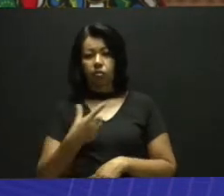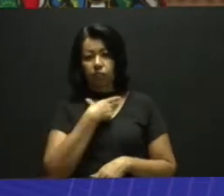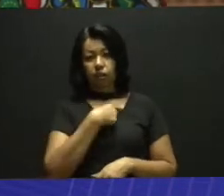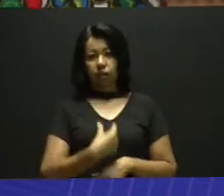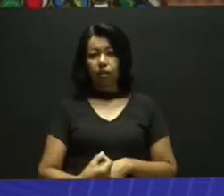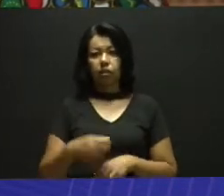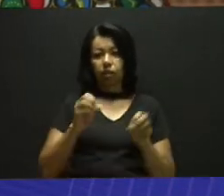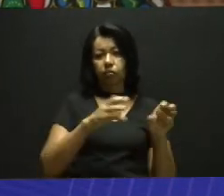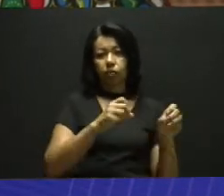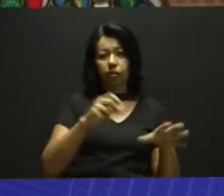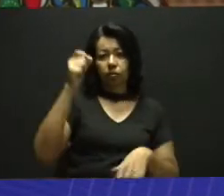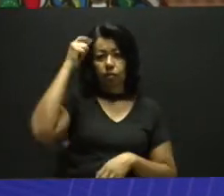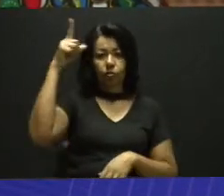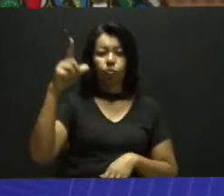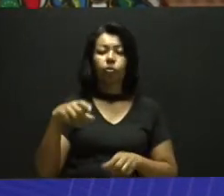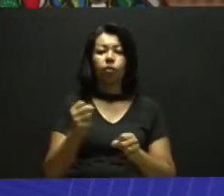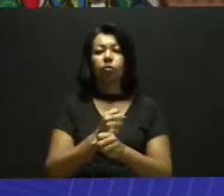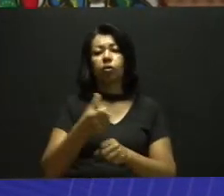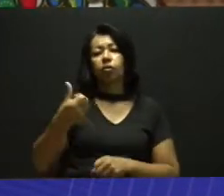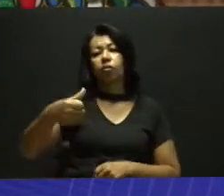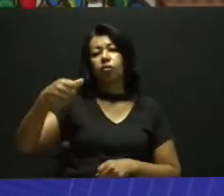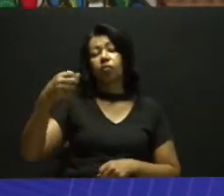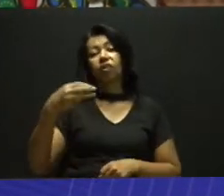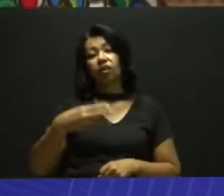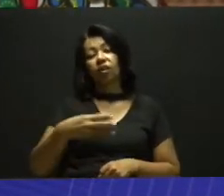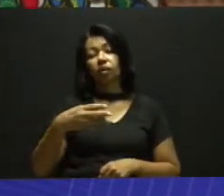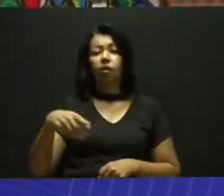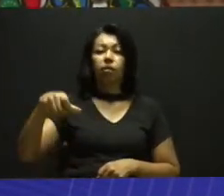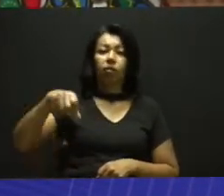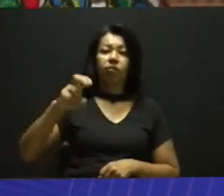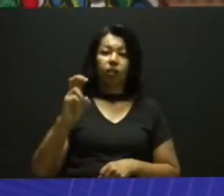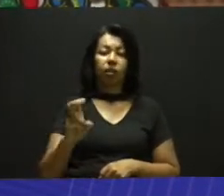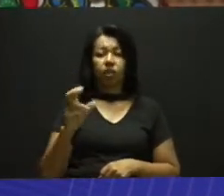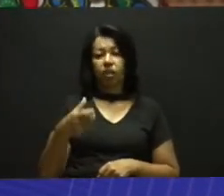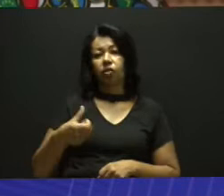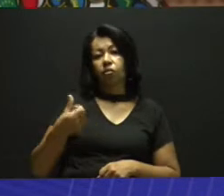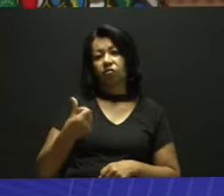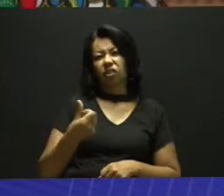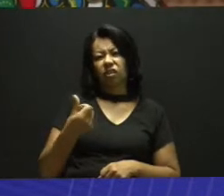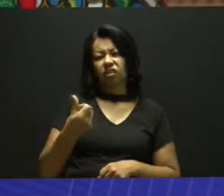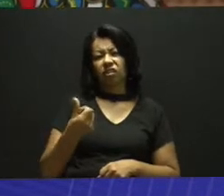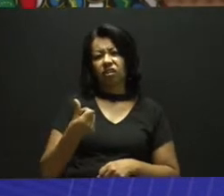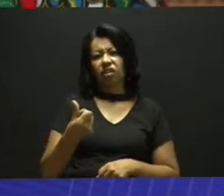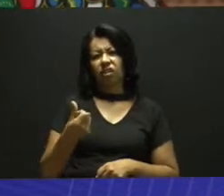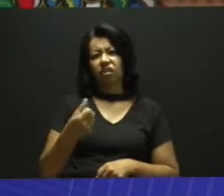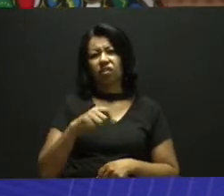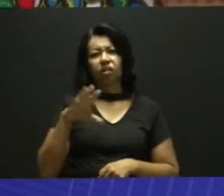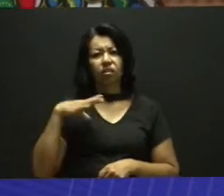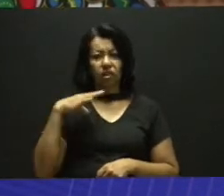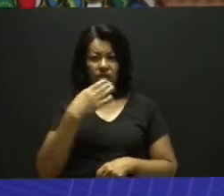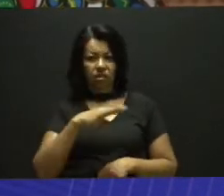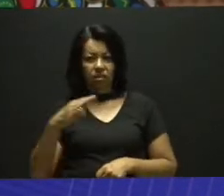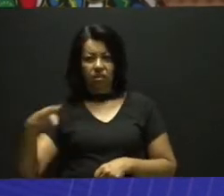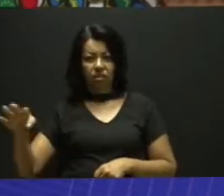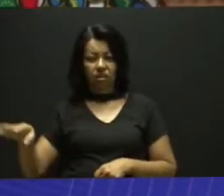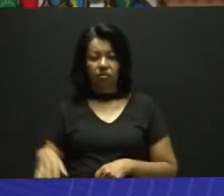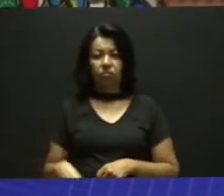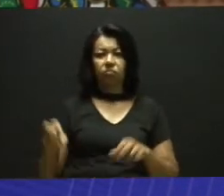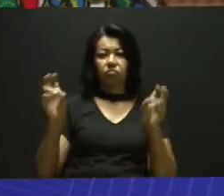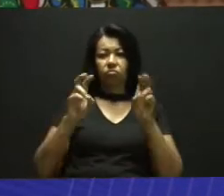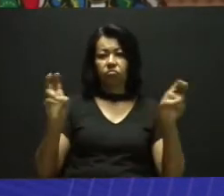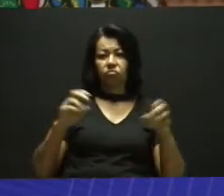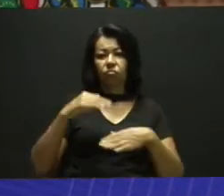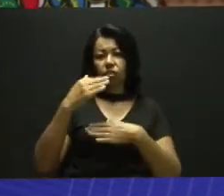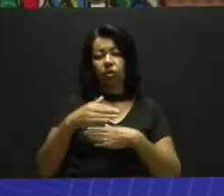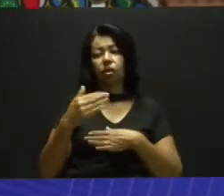educação e cultura em 93 95 97 na cidade de santos tito honorífico pioneirismo linha de